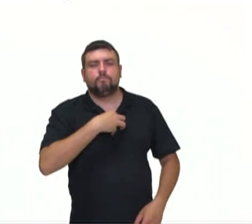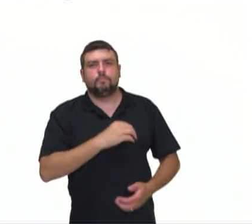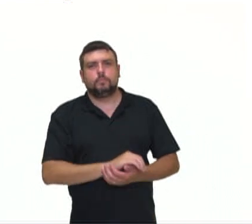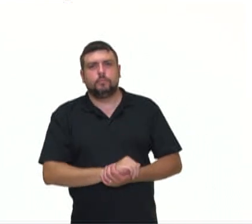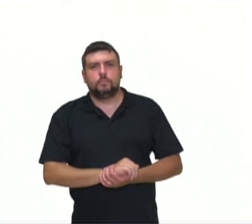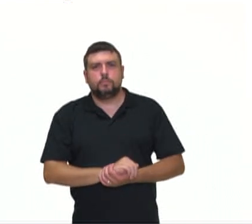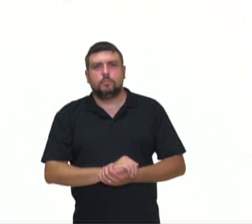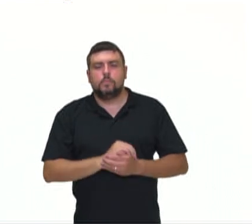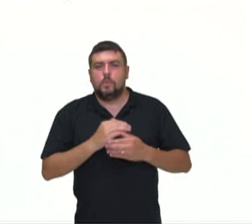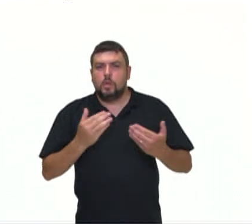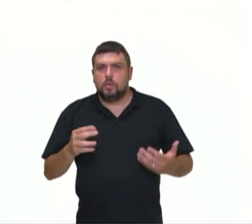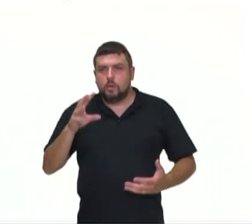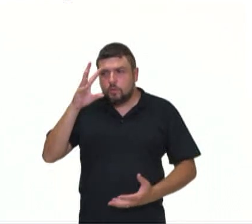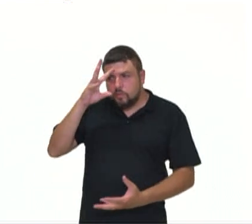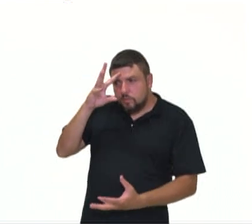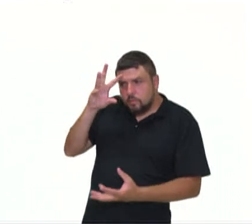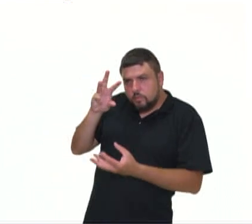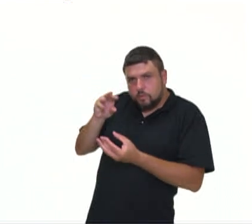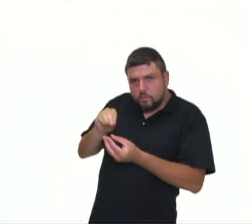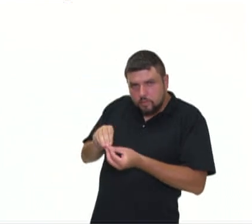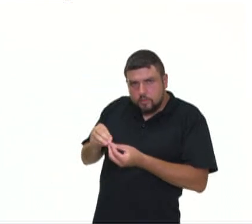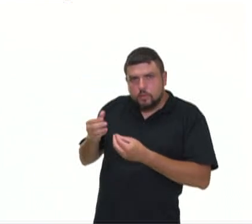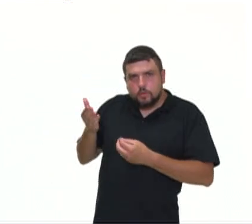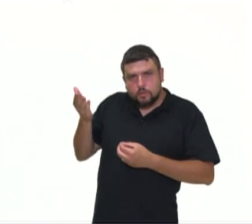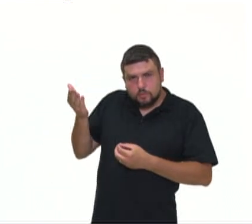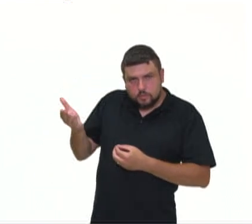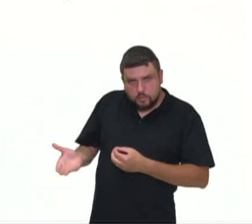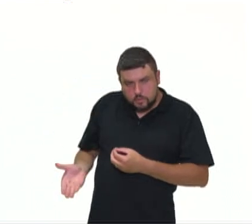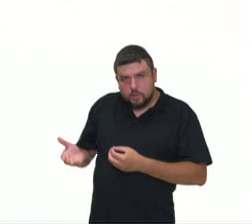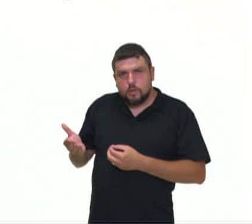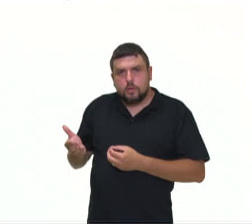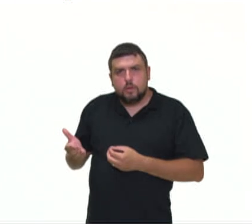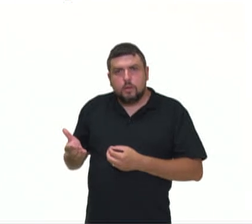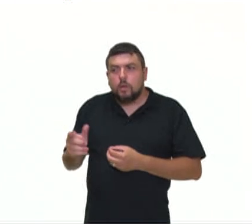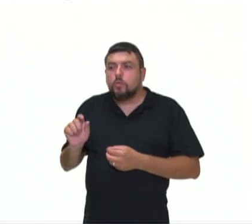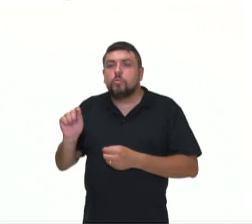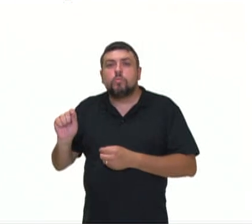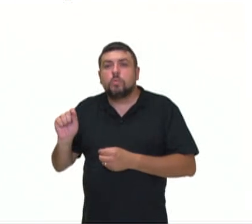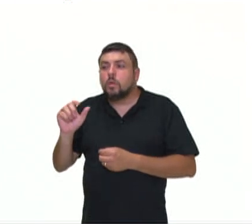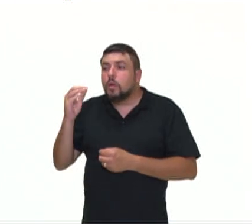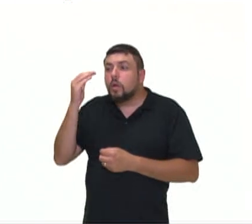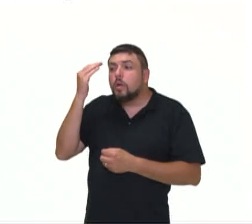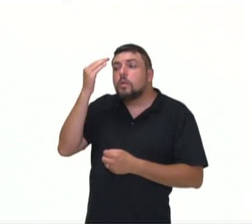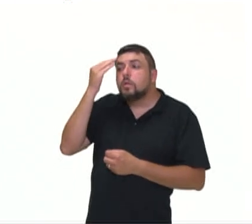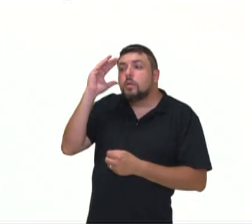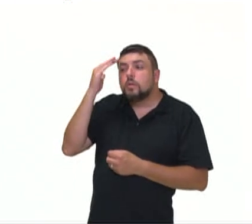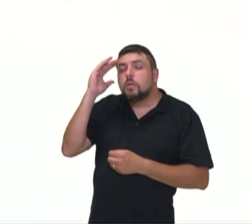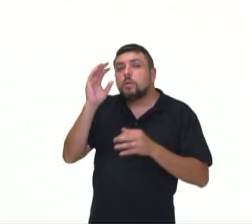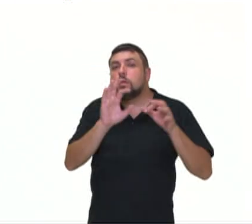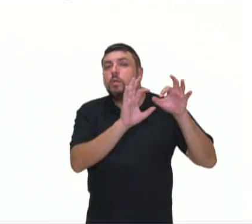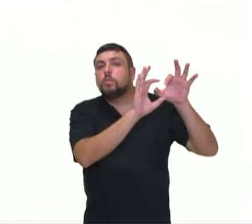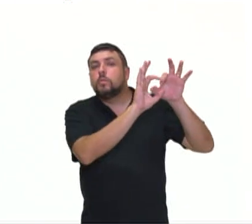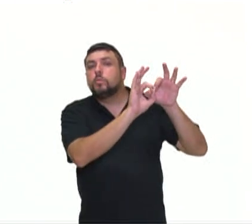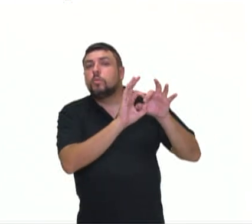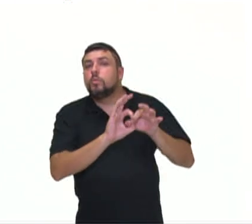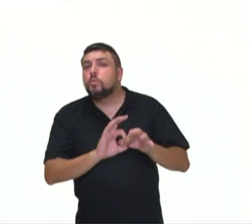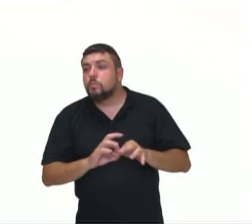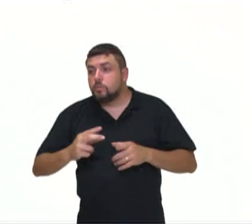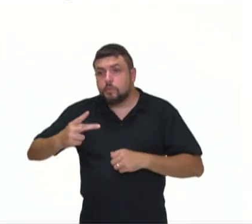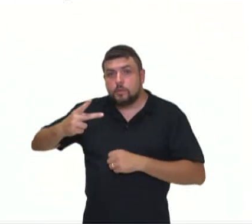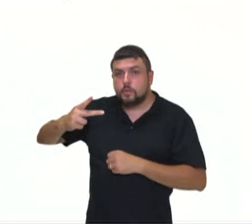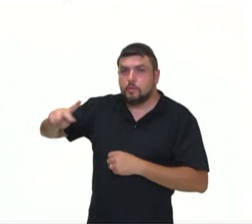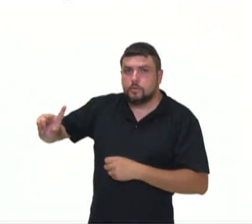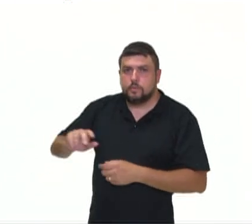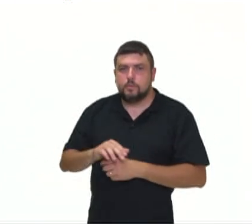ao compreendermos o outro melhor, ao entendermos o contexto em que a pessoa se encontra,